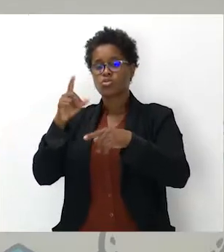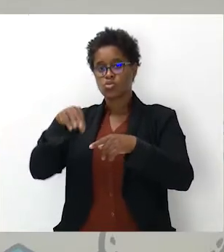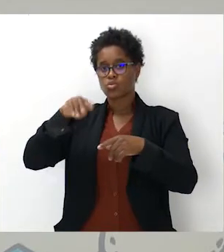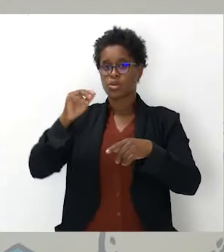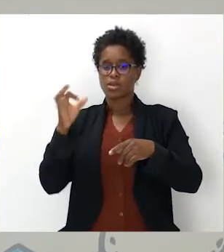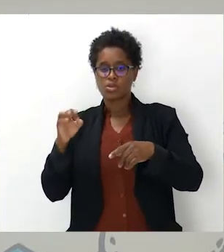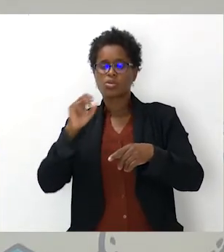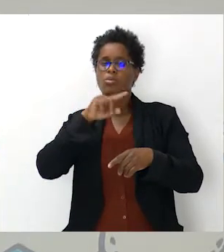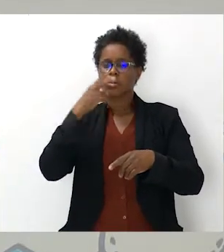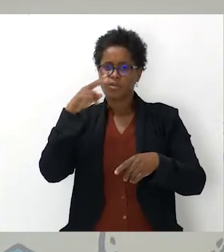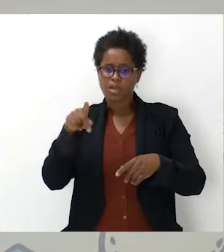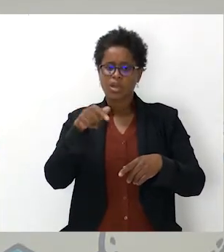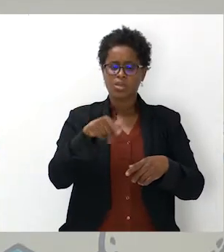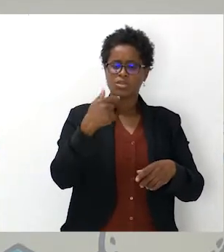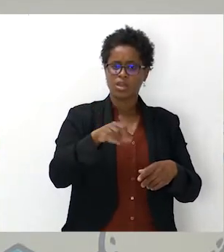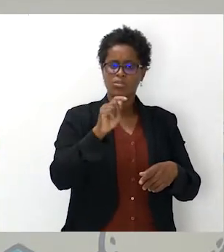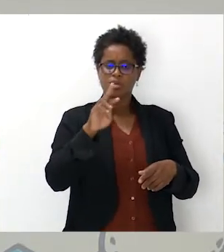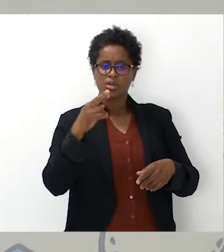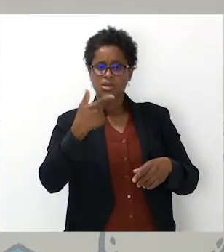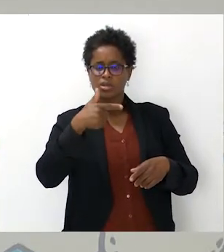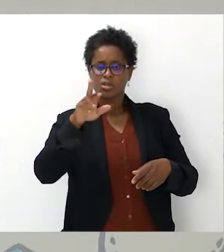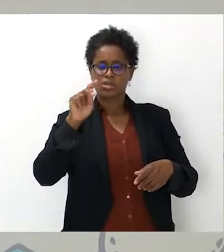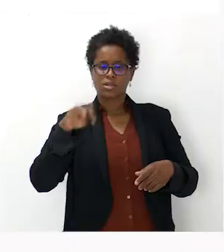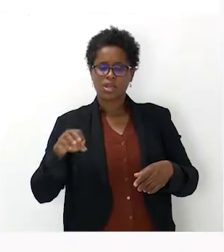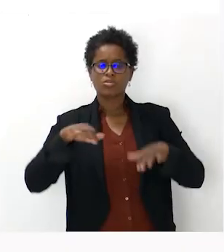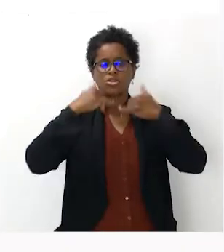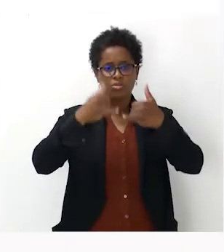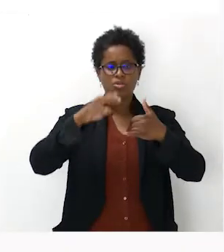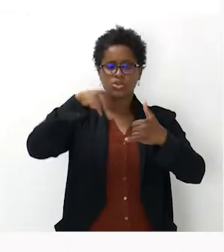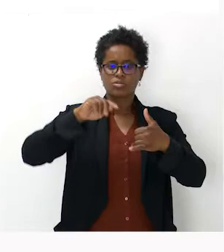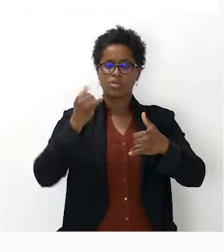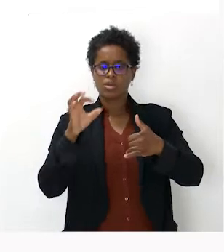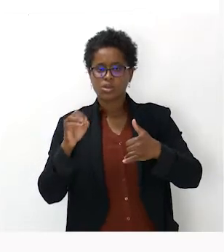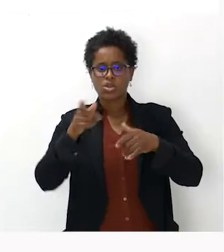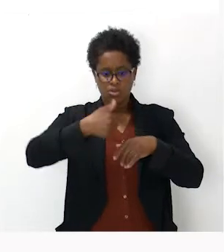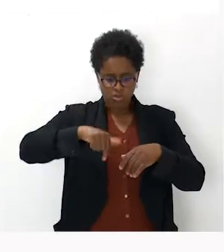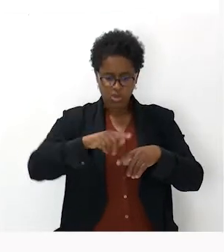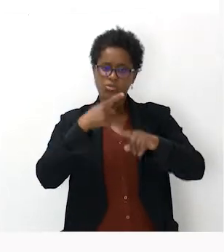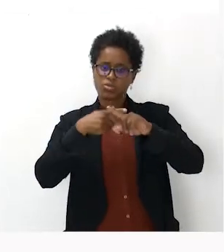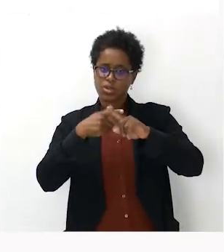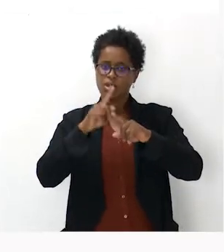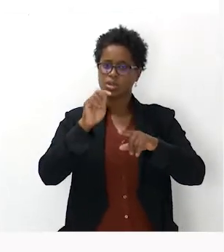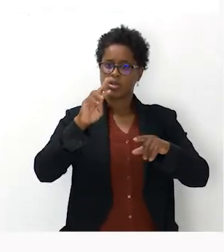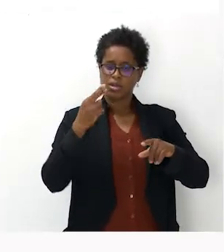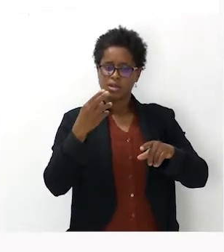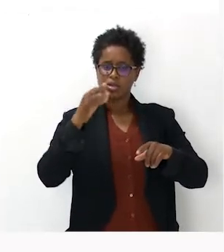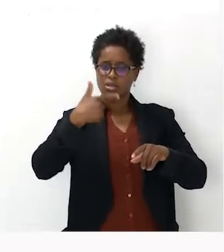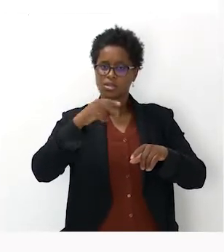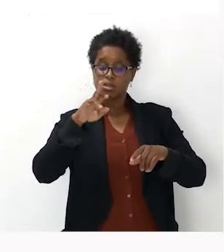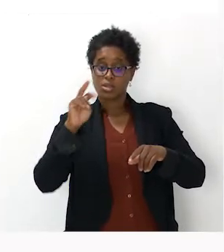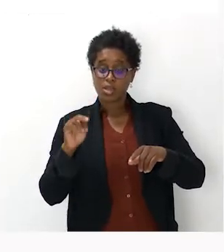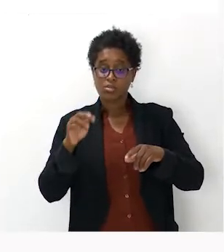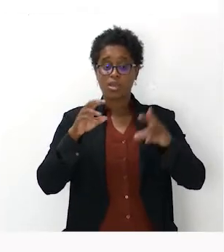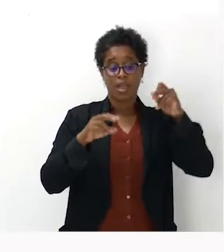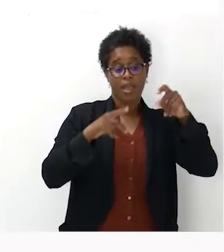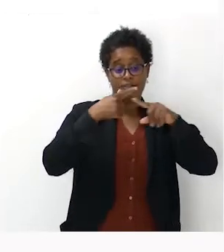temos extremos, depois meios. Nós vamos multiplicar os extremos, que nesse caso é A